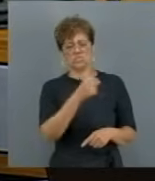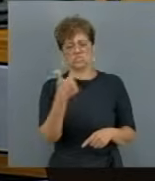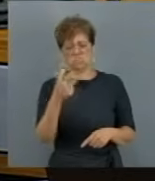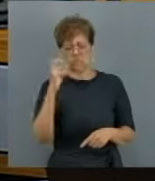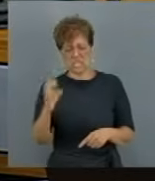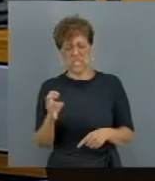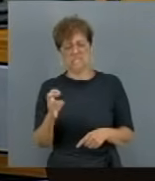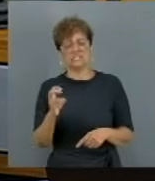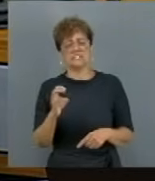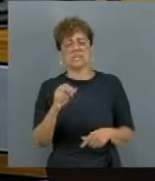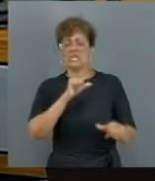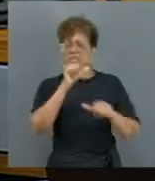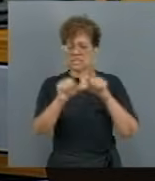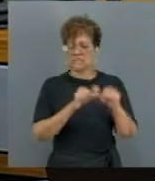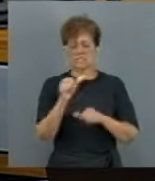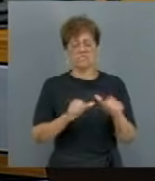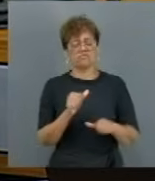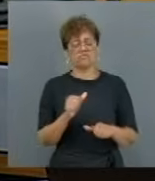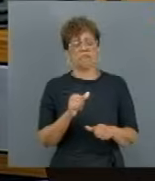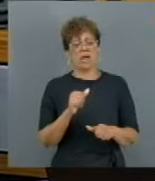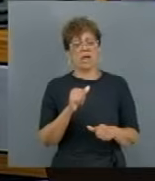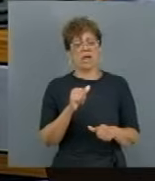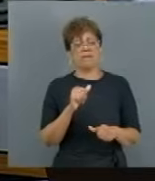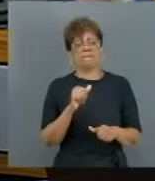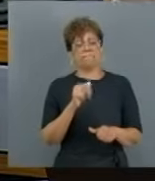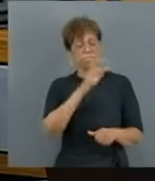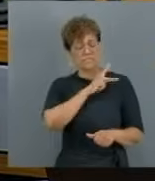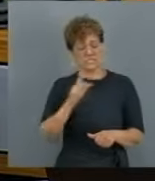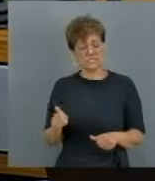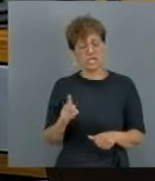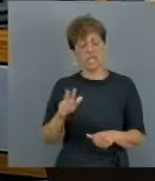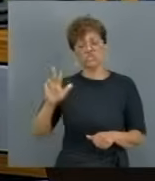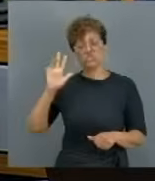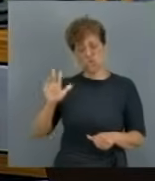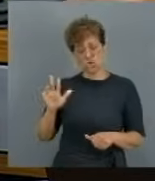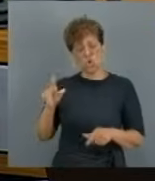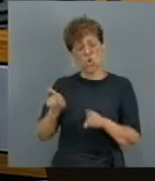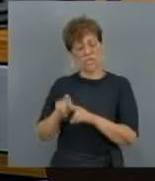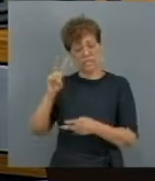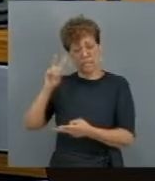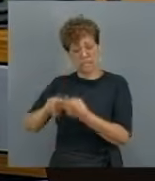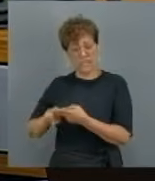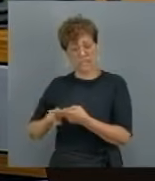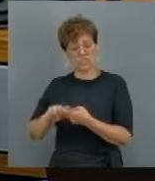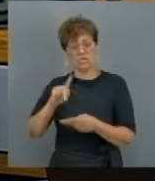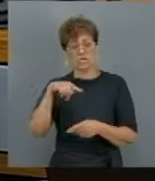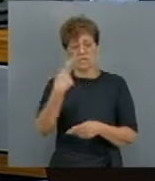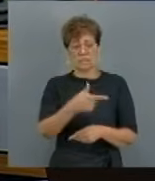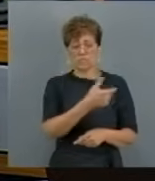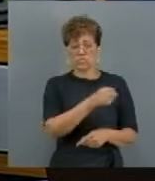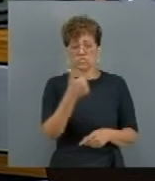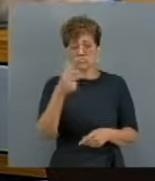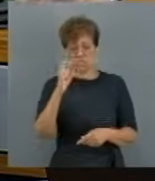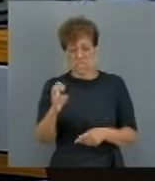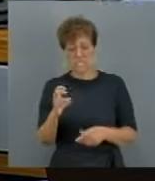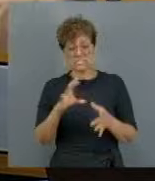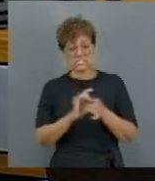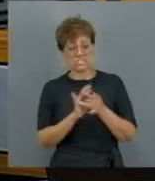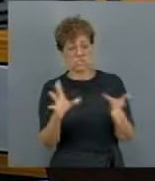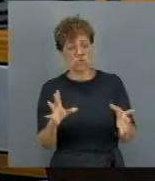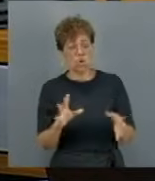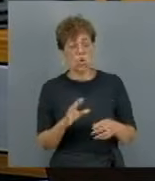em 2015 que Lula seria preso. Já sabia em 2015 que ele seria solto, apesar das condenações